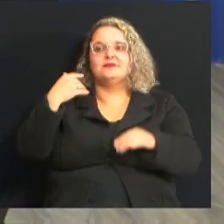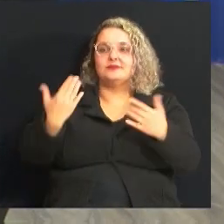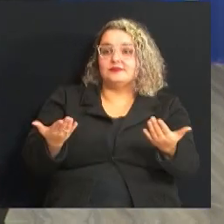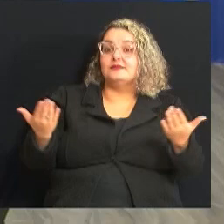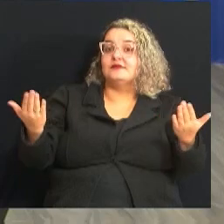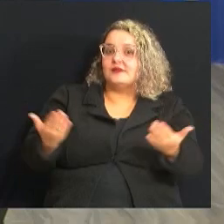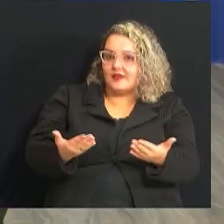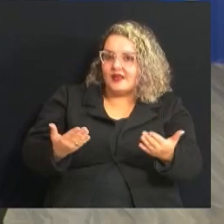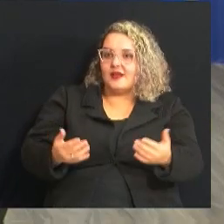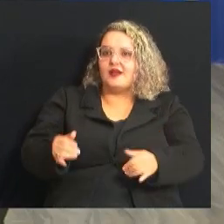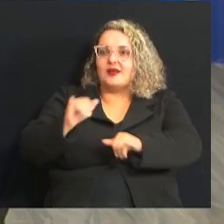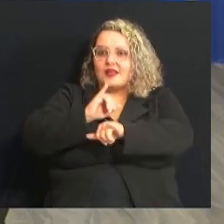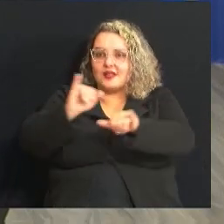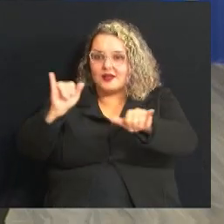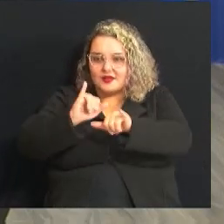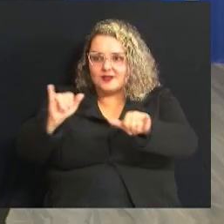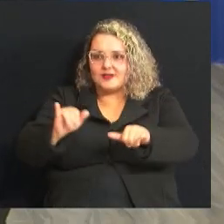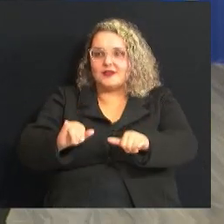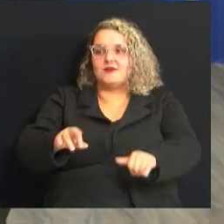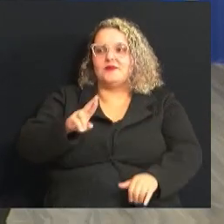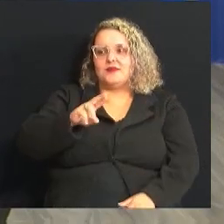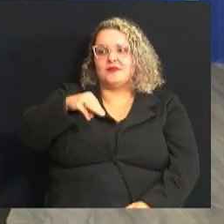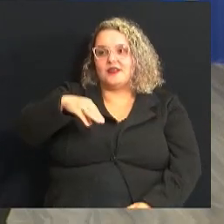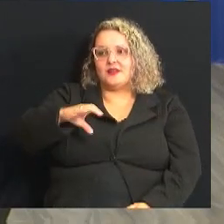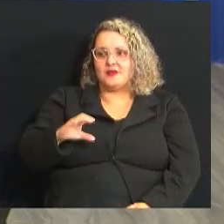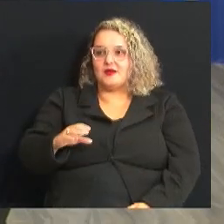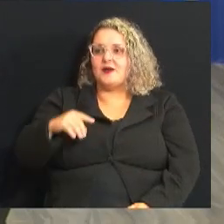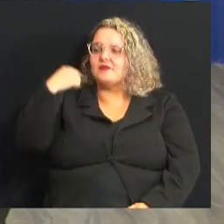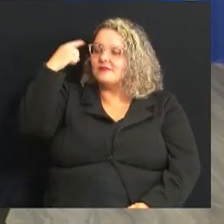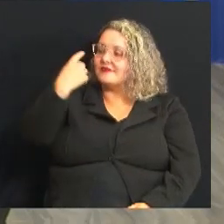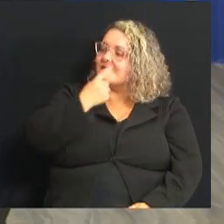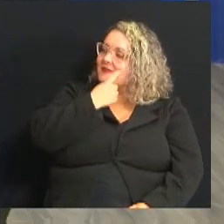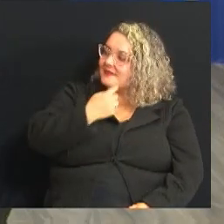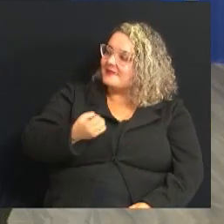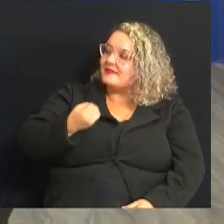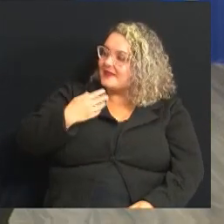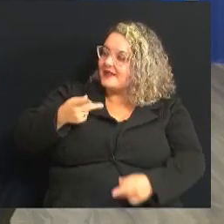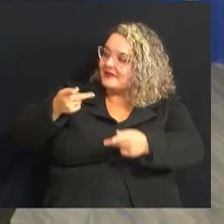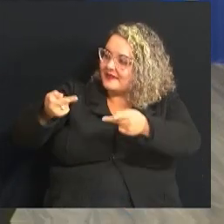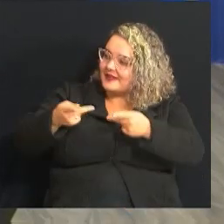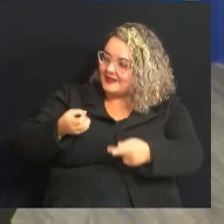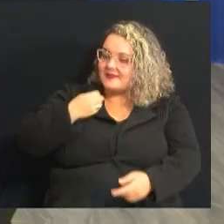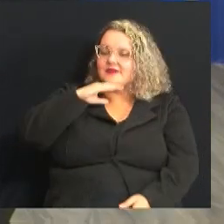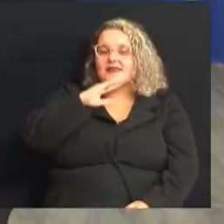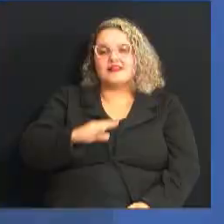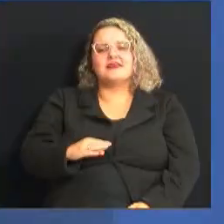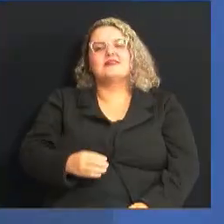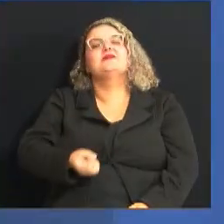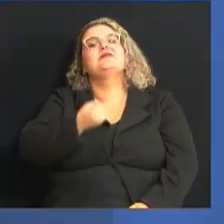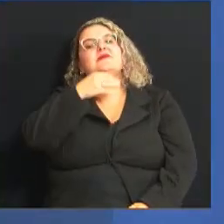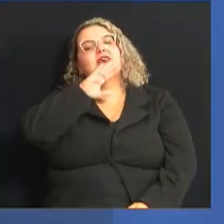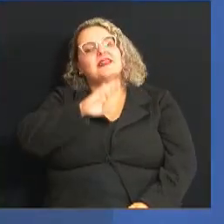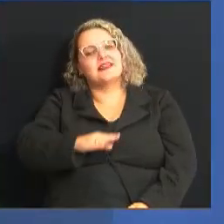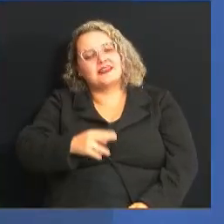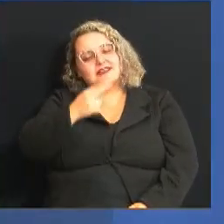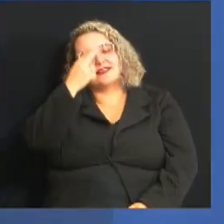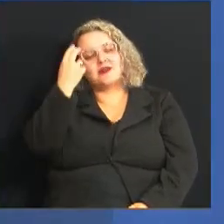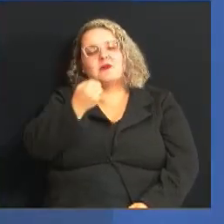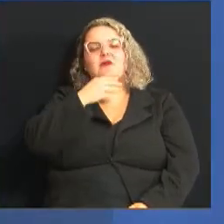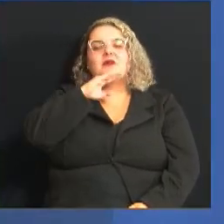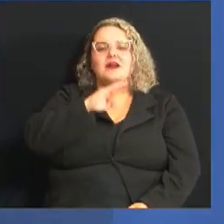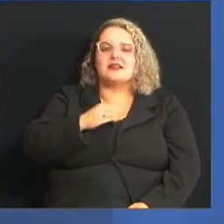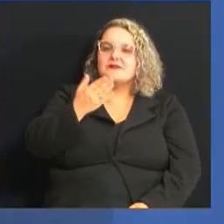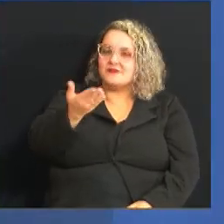das notícias da Metrópole de Campinas. Mirna, seja bem-vinda e boa tarde. Boa tarde, Gabriel. Boa tarde a você de casa. E a